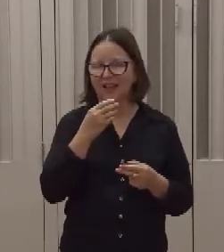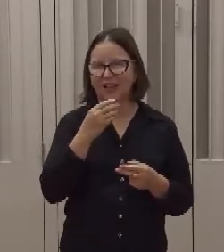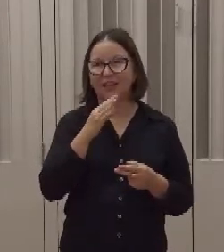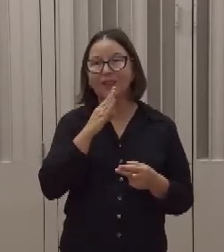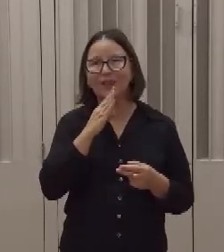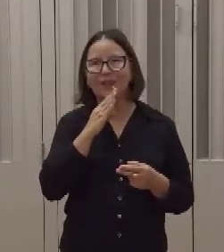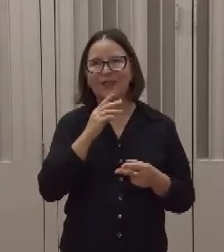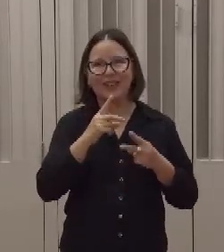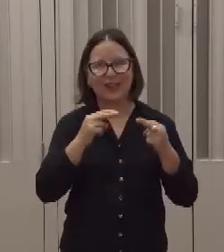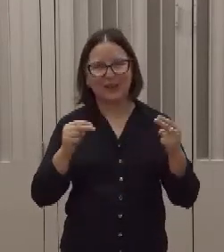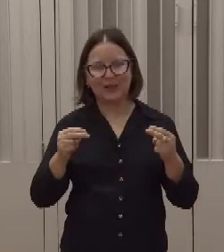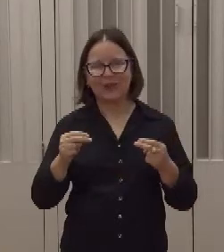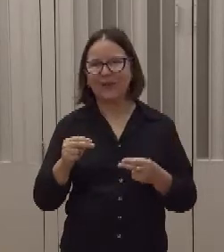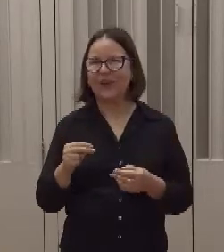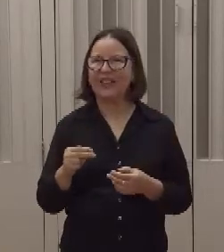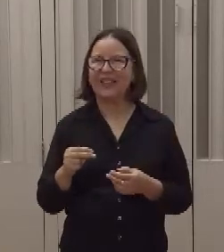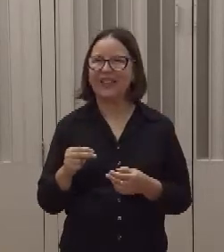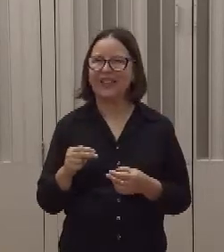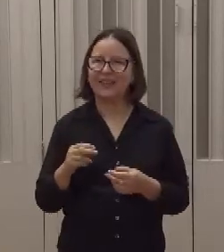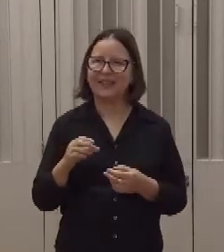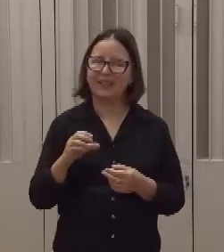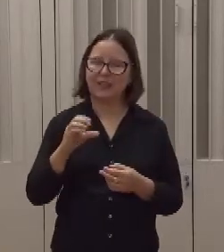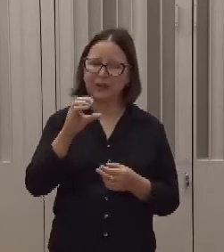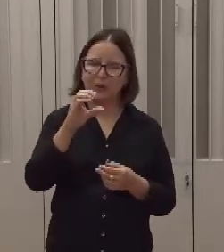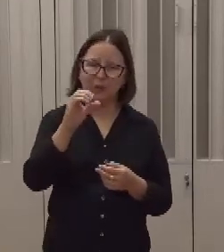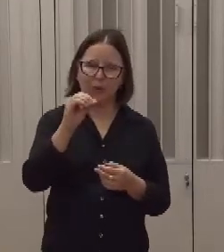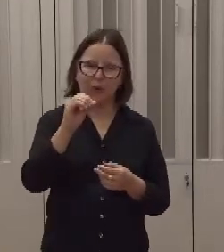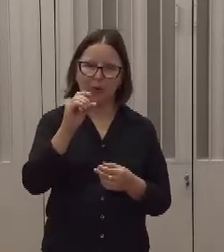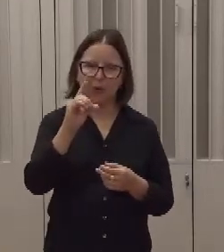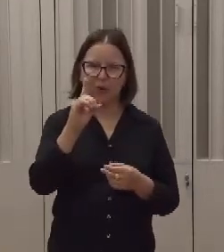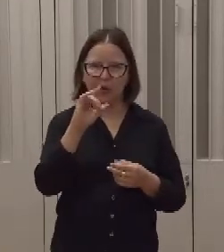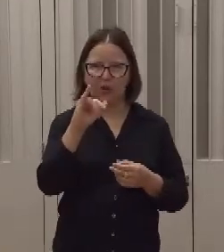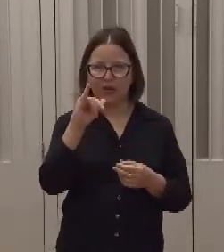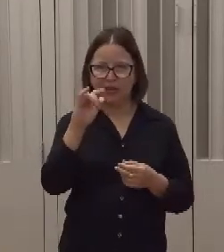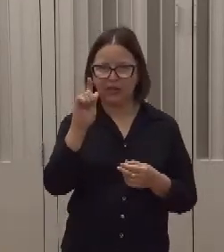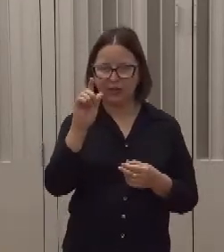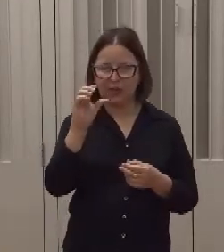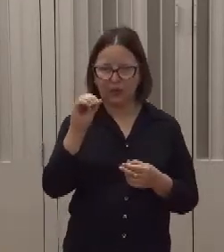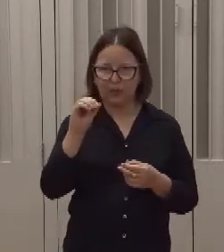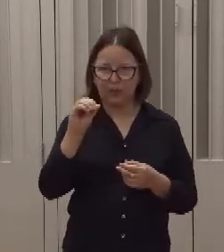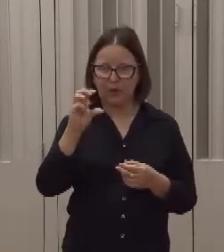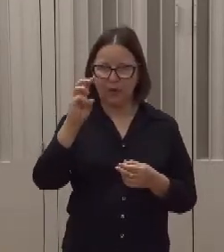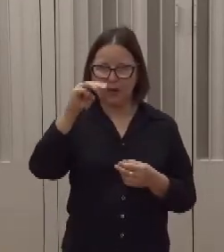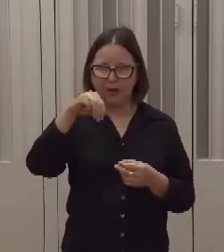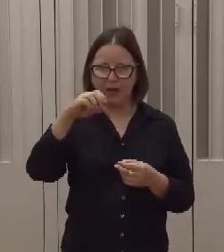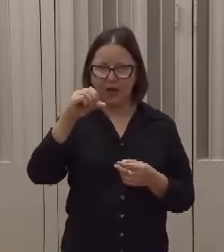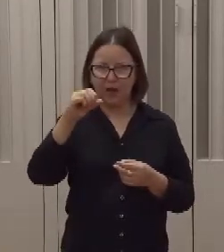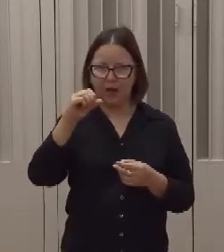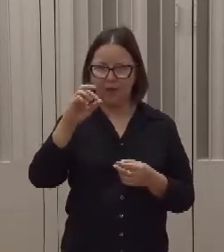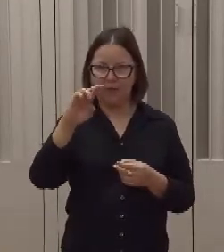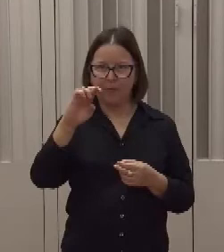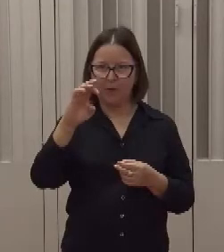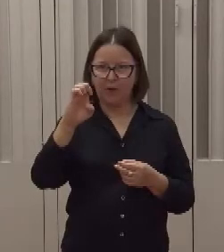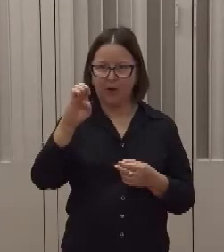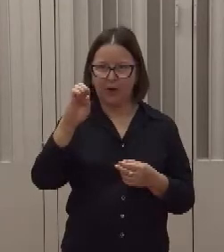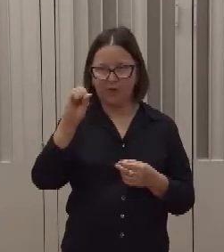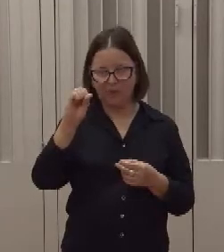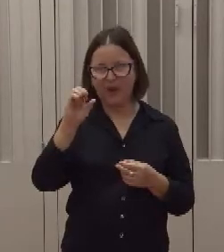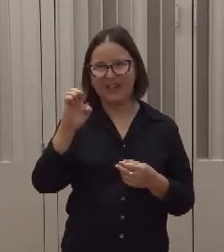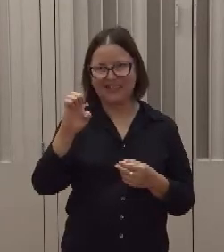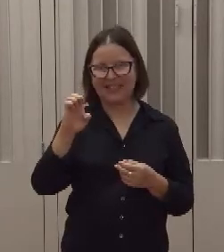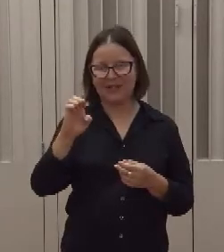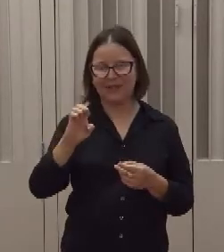hoje, do sonho dele e da fé que ele tinha de que era possível fazer uma transmissão via cabo